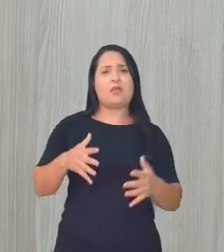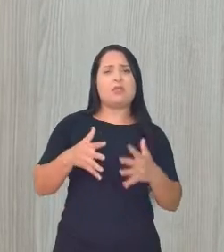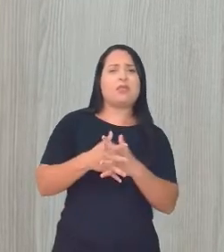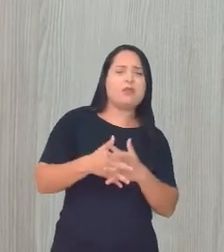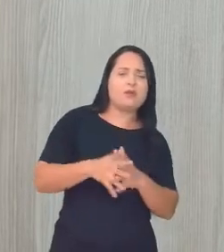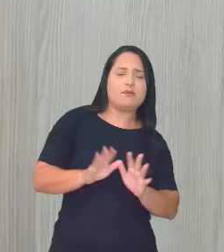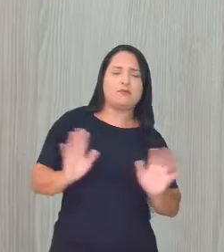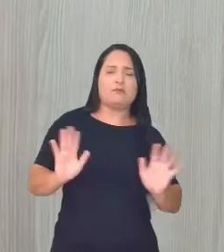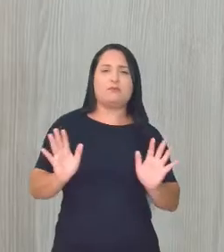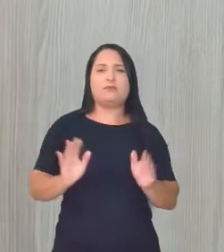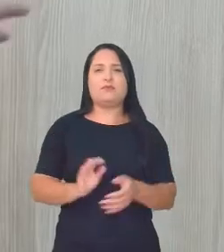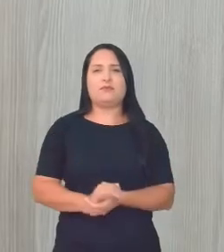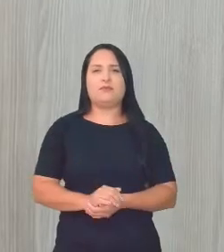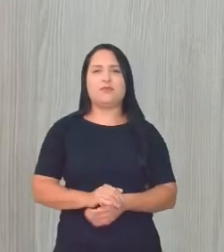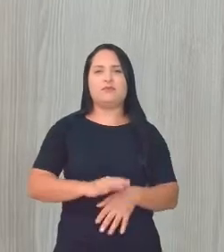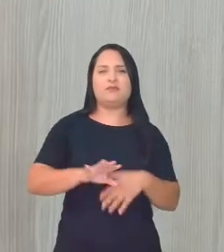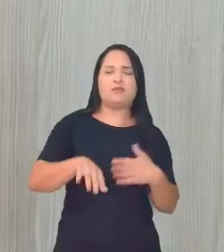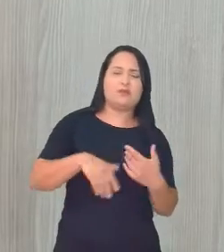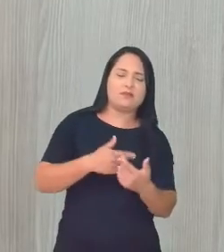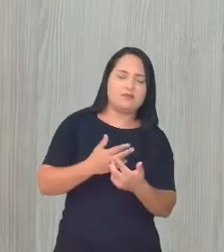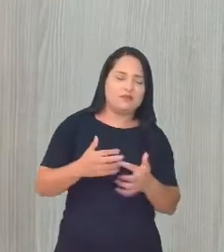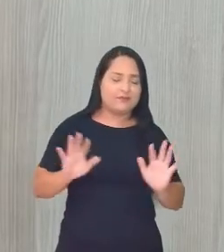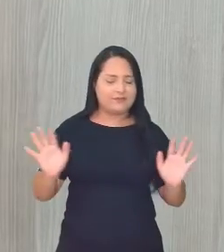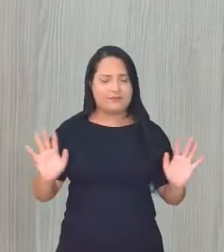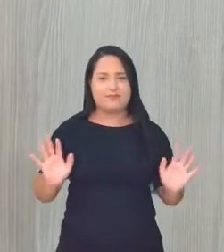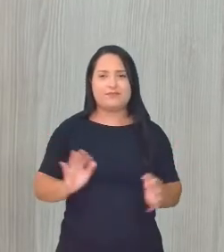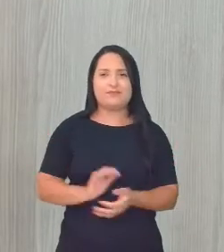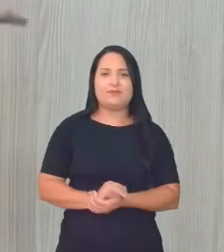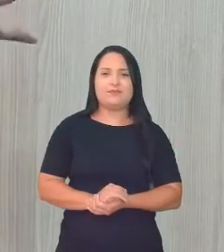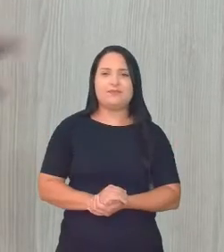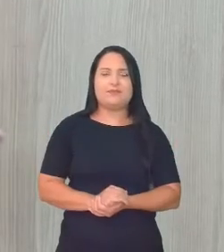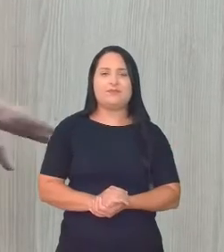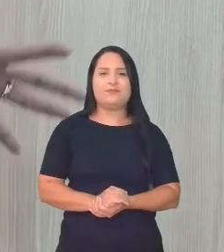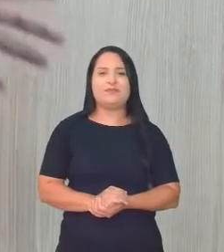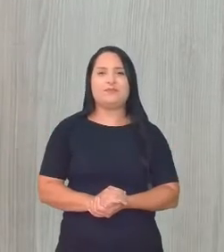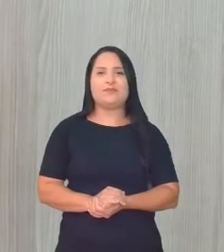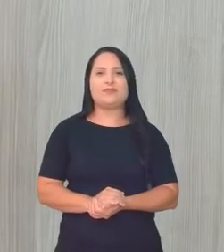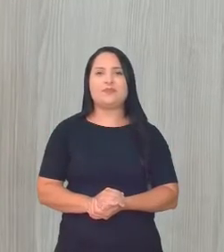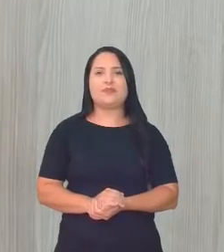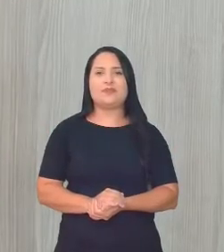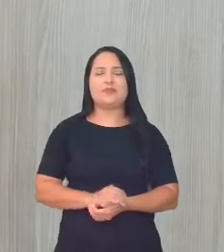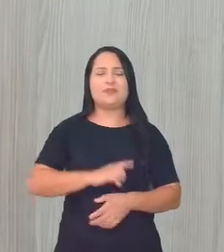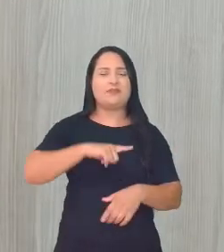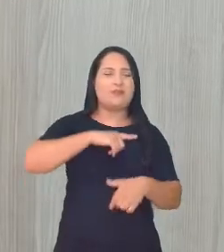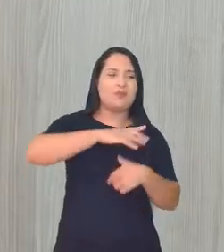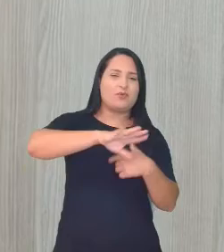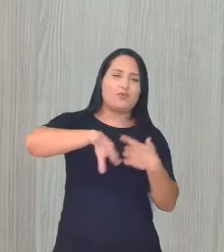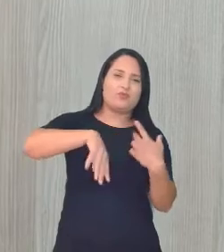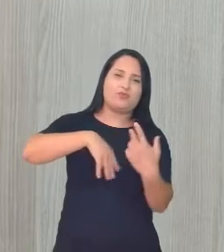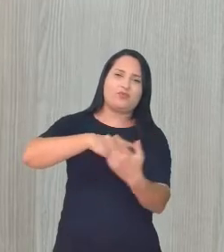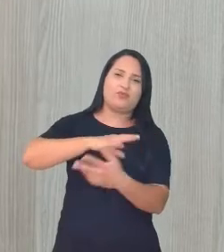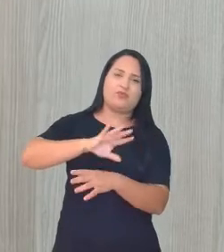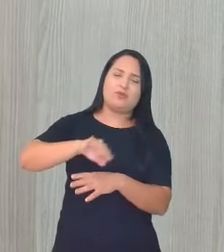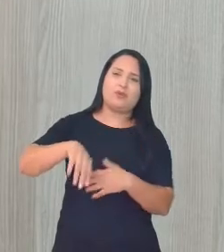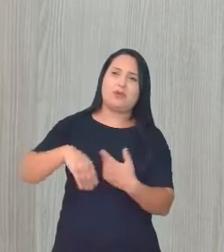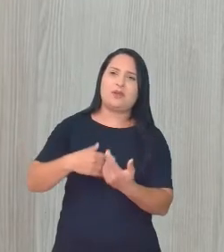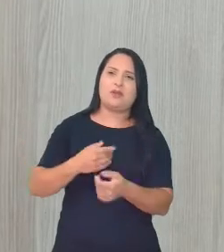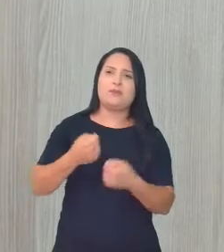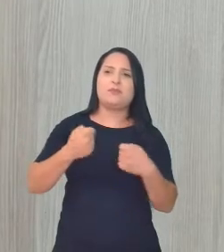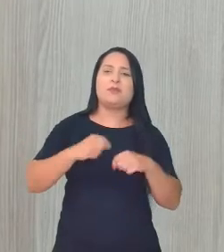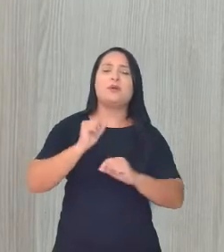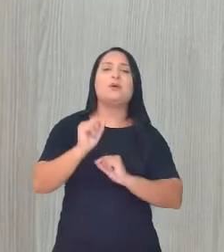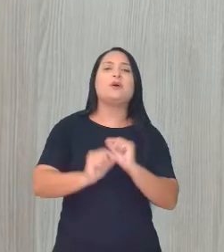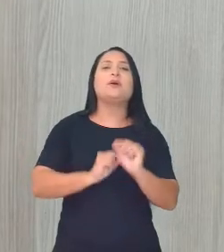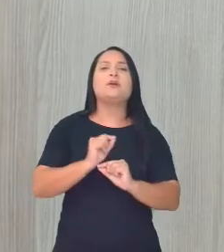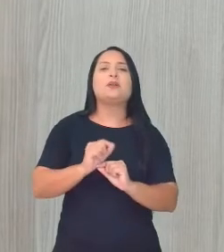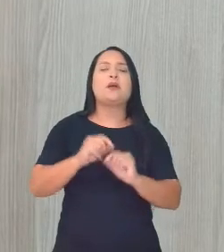grave, desmantelou o negócio todo. Eita, agora o negócio tá prestando mais não. Gerou uma confusão danada. Tem que chegar alguma coisa para trazer o